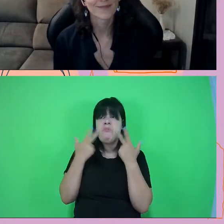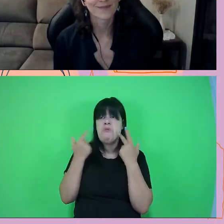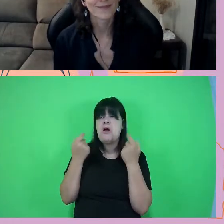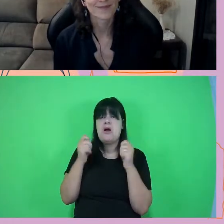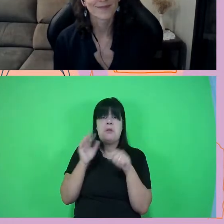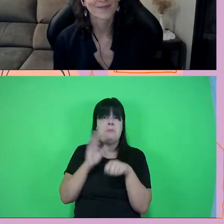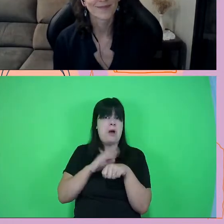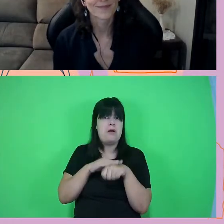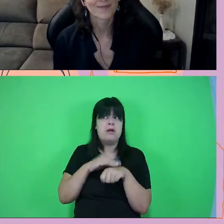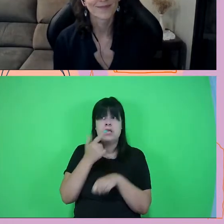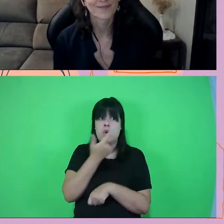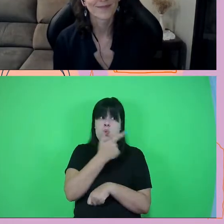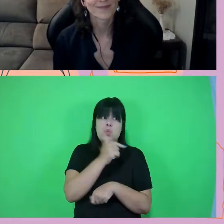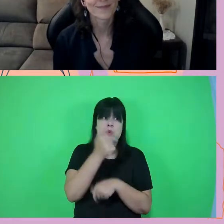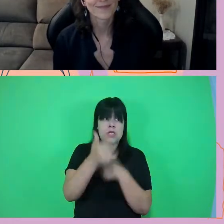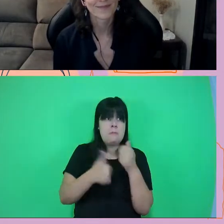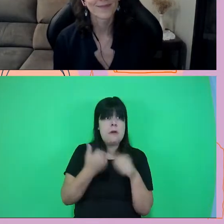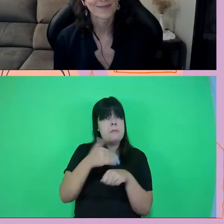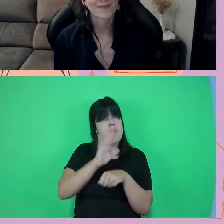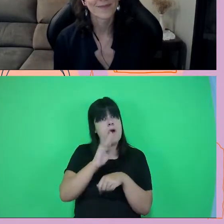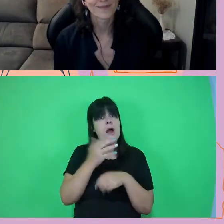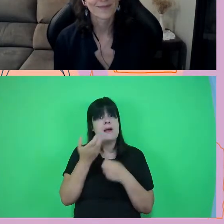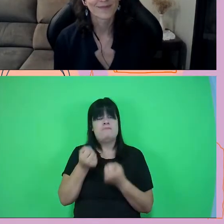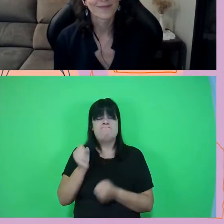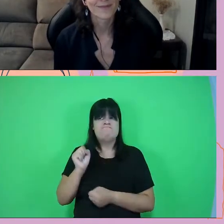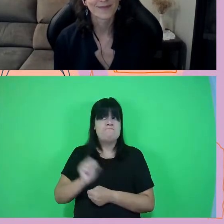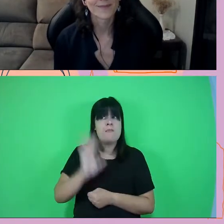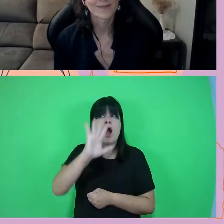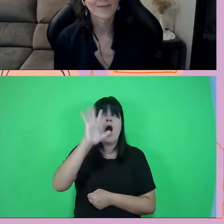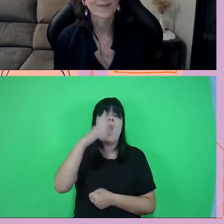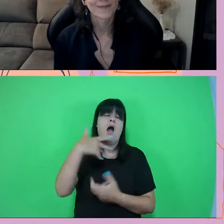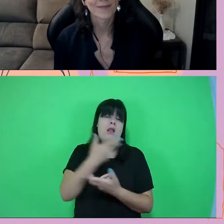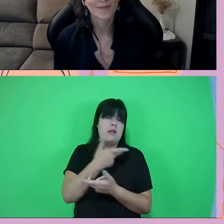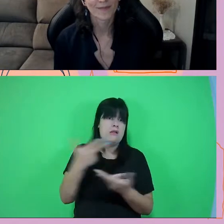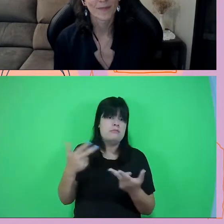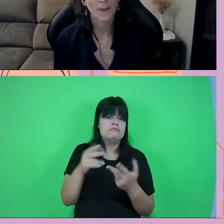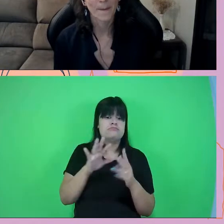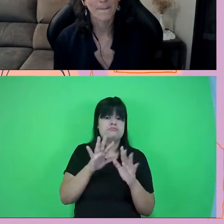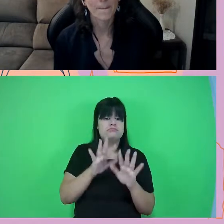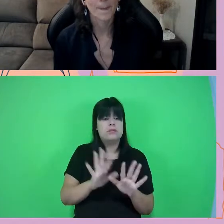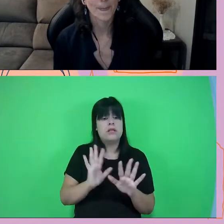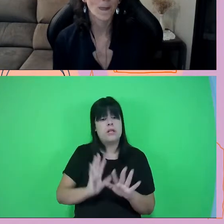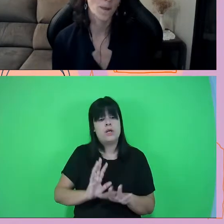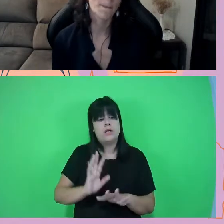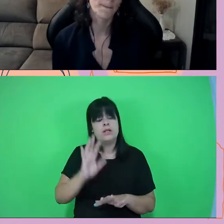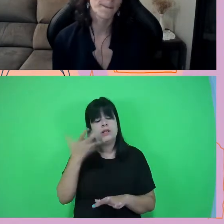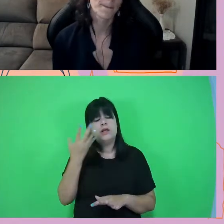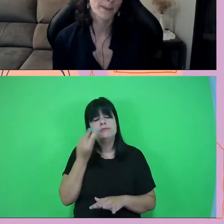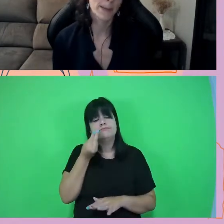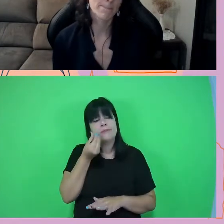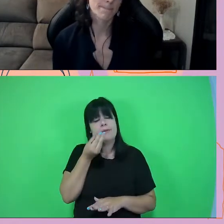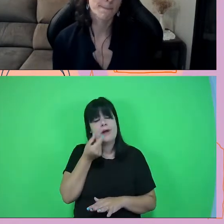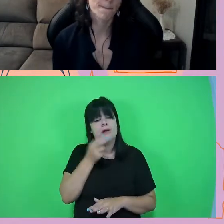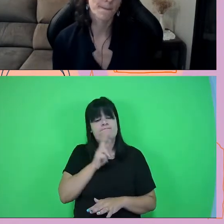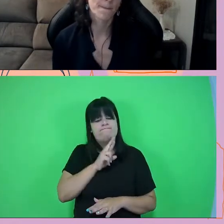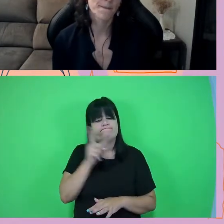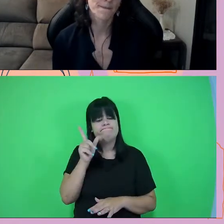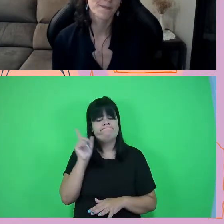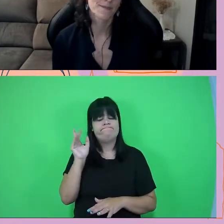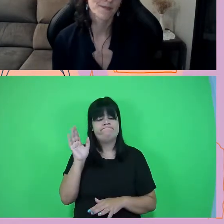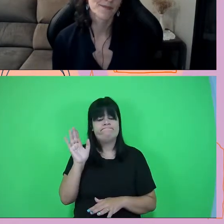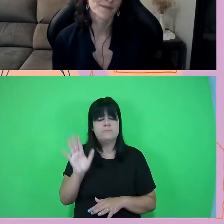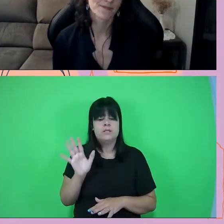dando mais trabalho, são mais caras de produzir e tudo mais, e acabam tendo um paladar diferente e